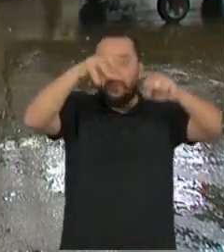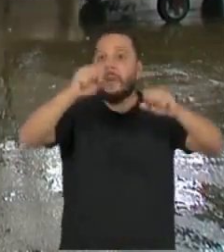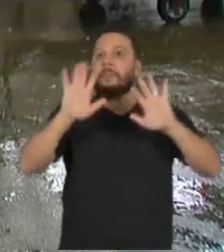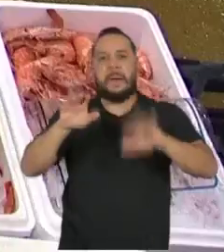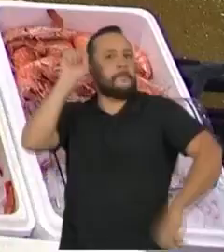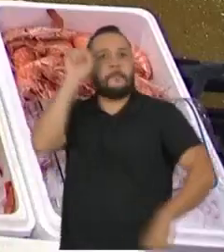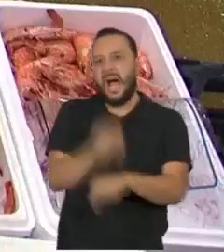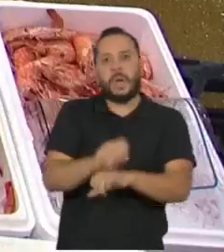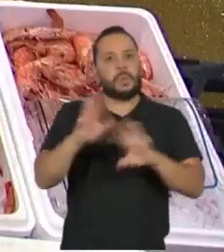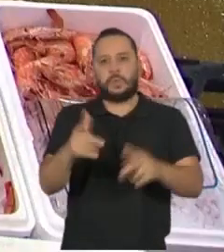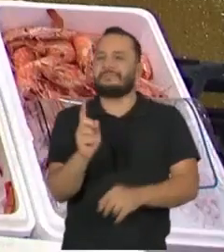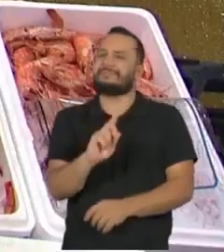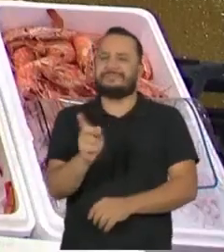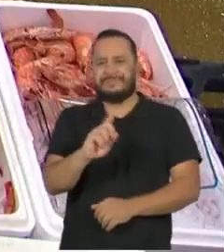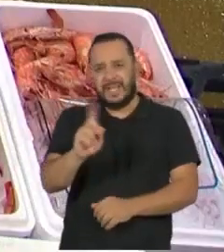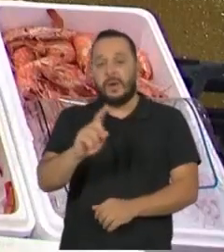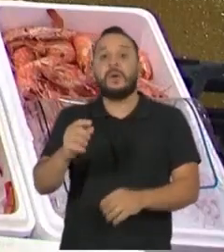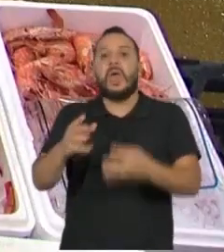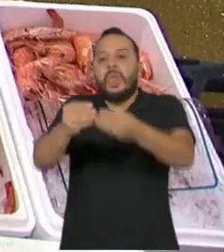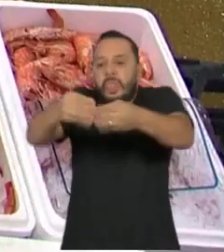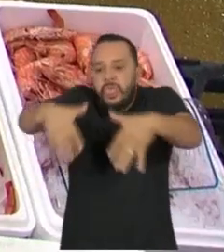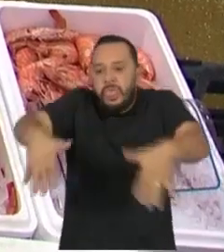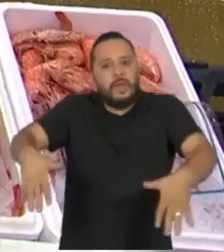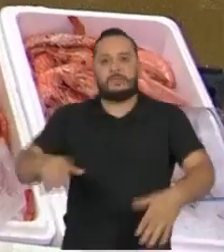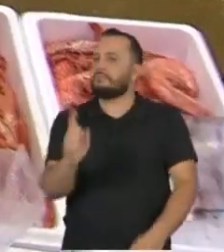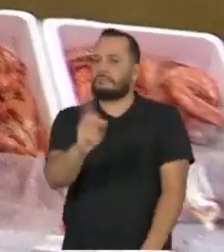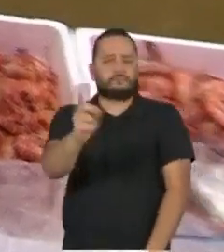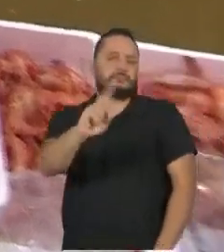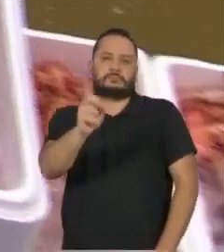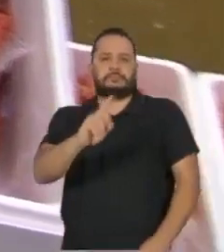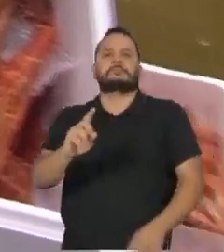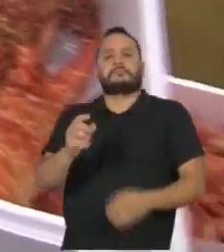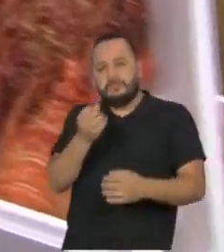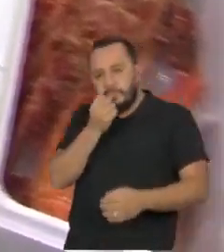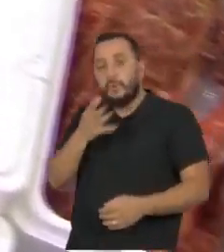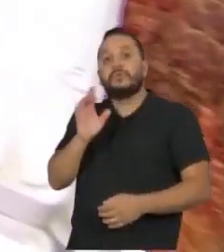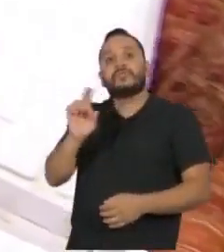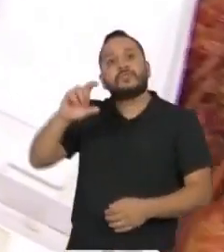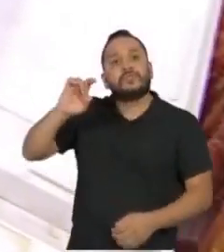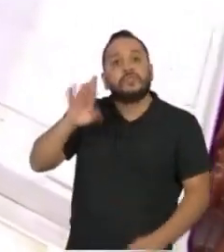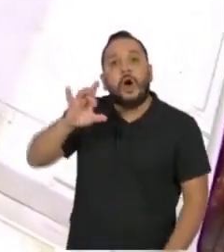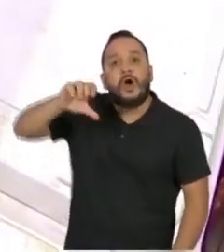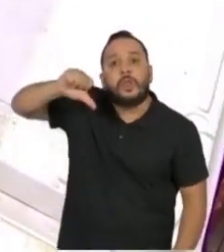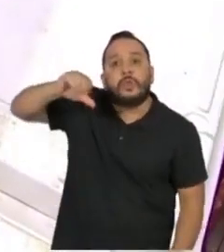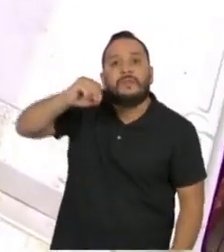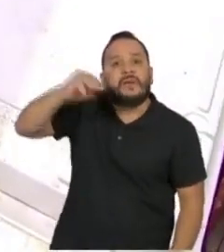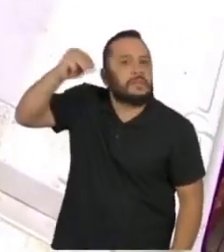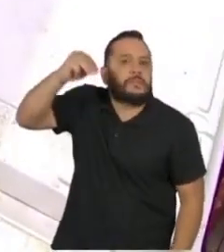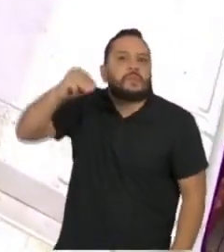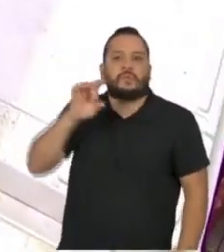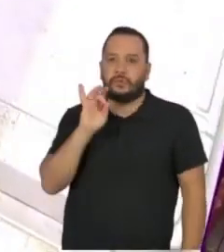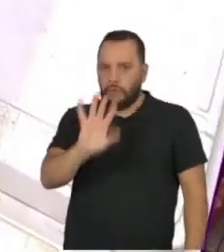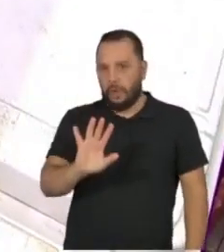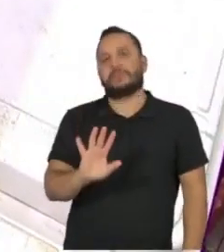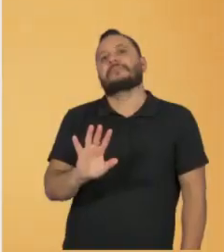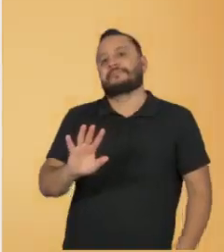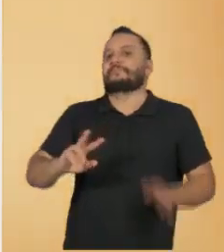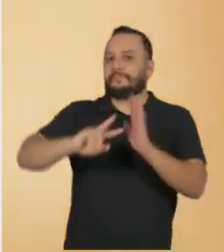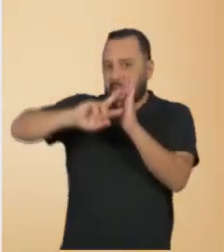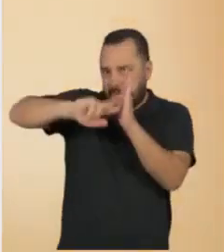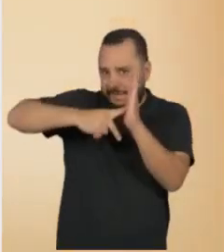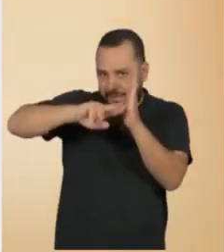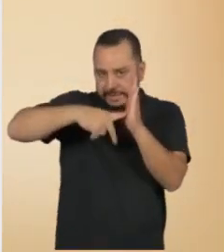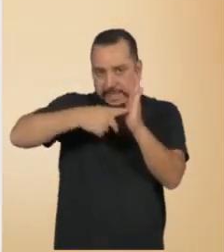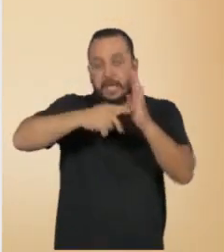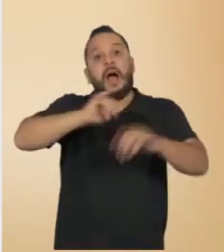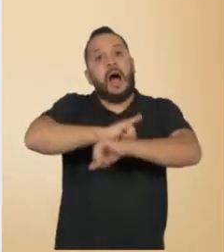dos negócios nem deteriorização das mercadorias como mariscos e lagostas. A central sindical